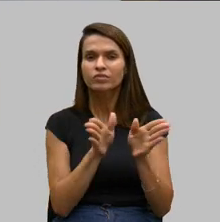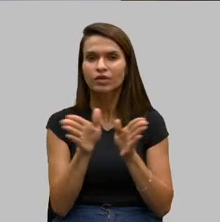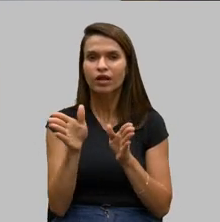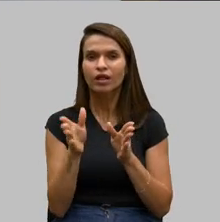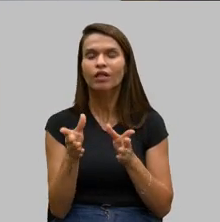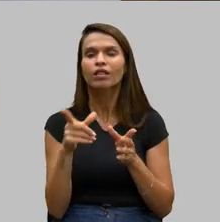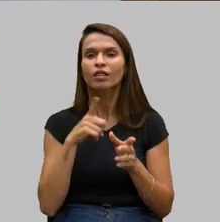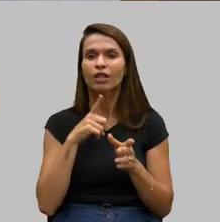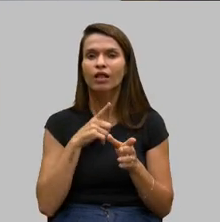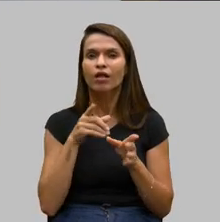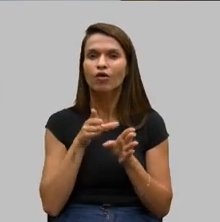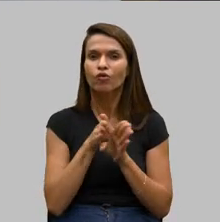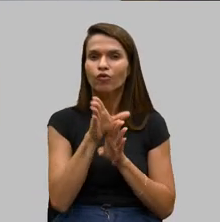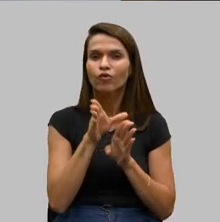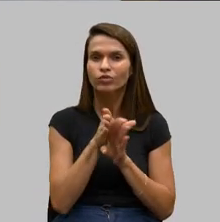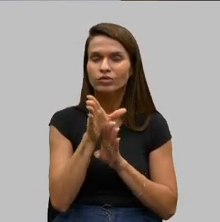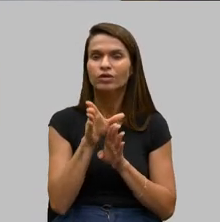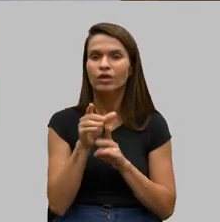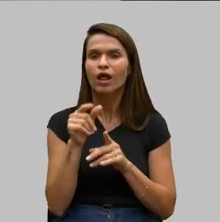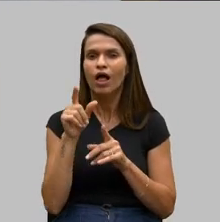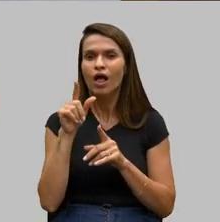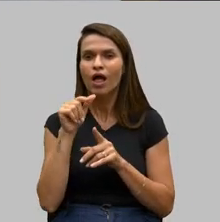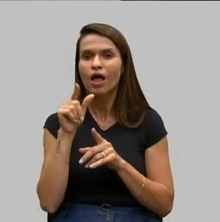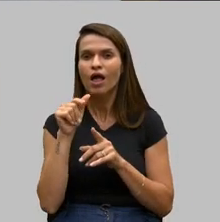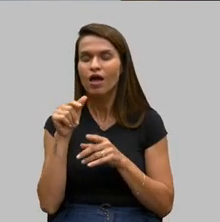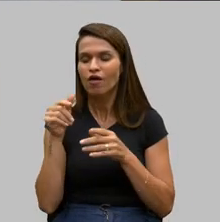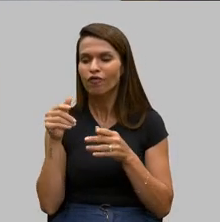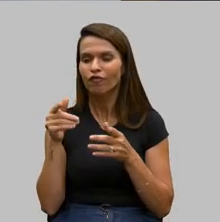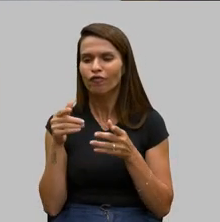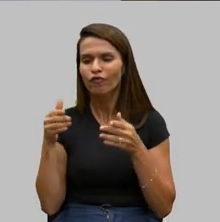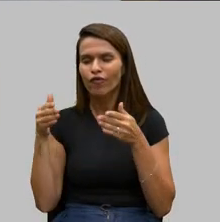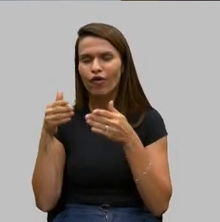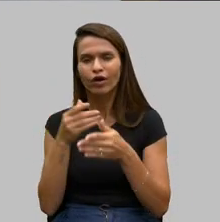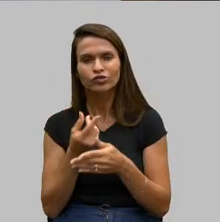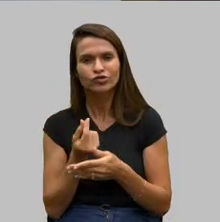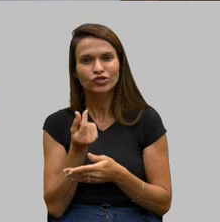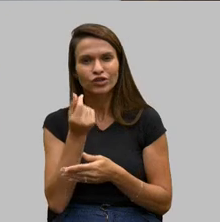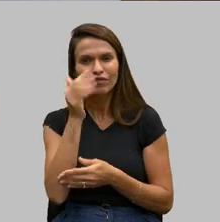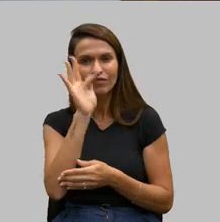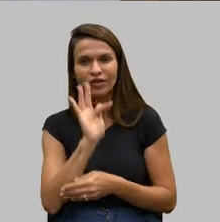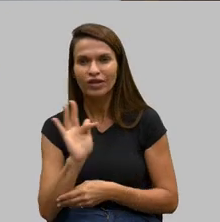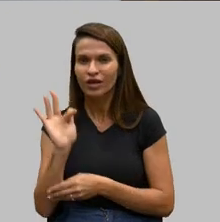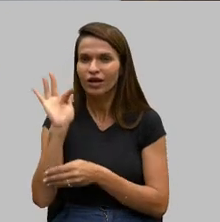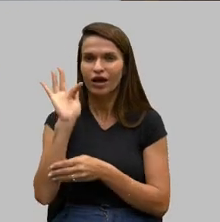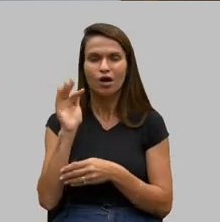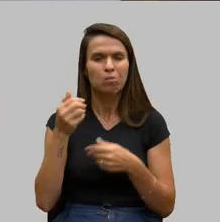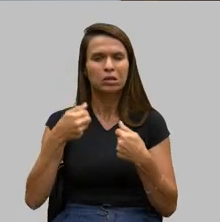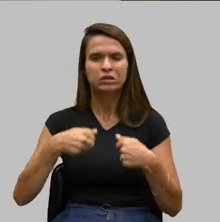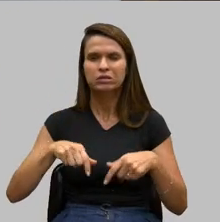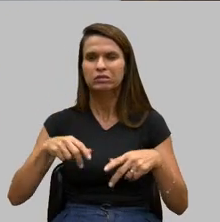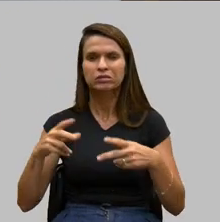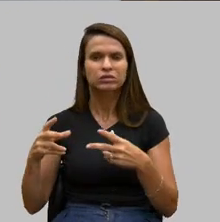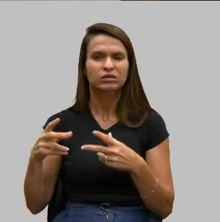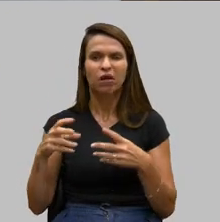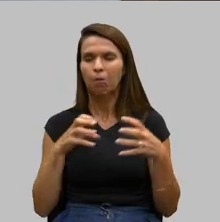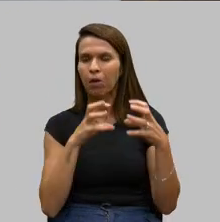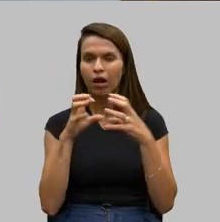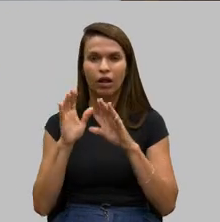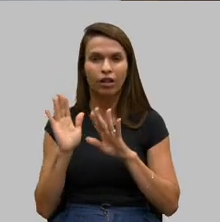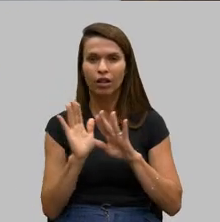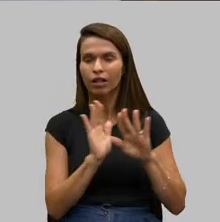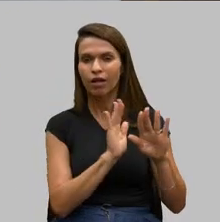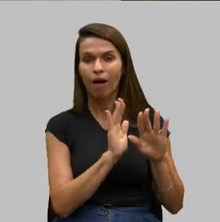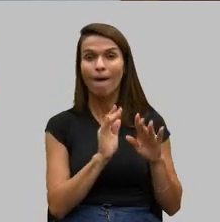tendo fundo é renúncia fiscal é dinheiro do governo federal você não precisa nem ficar brigando com muita gente mas tem que